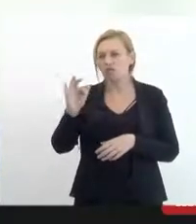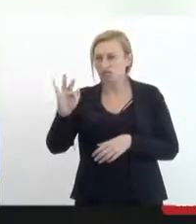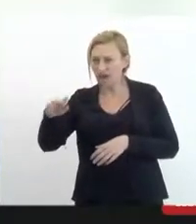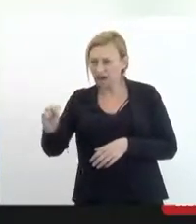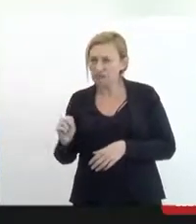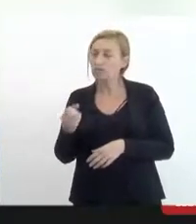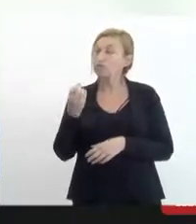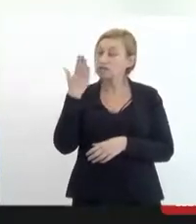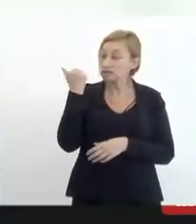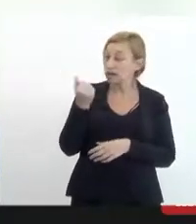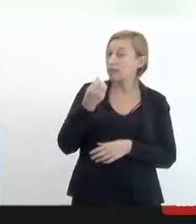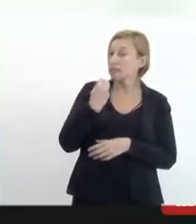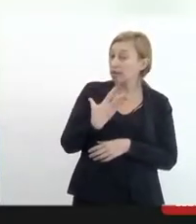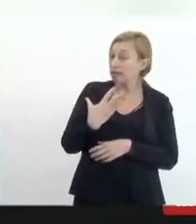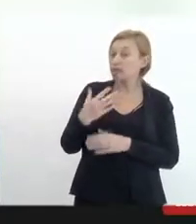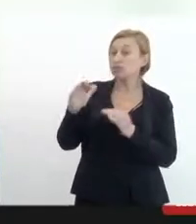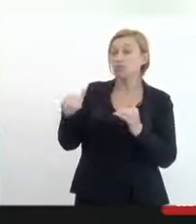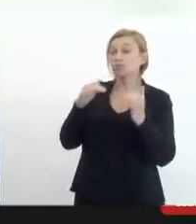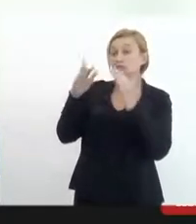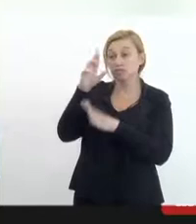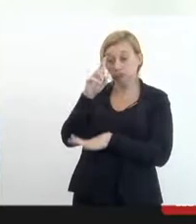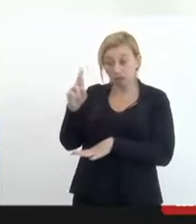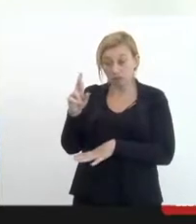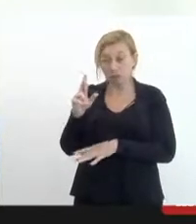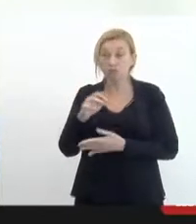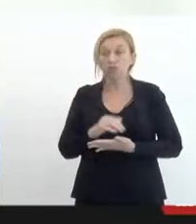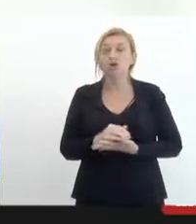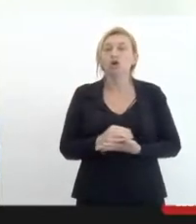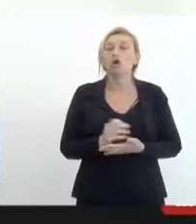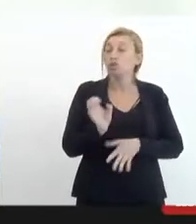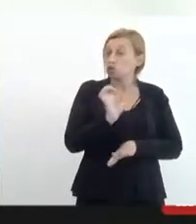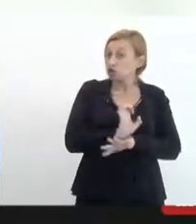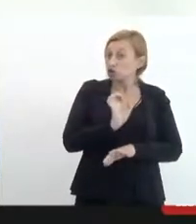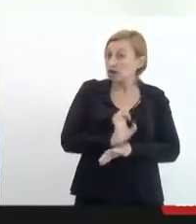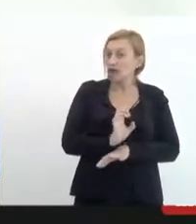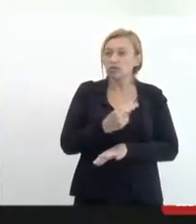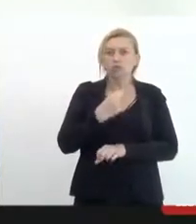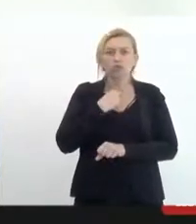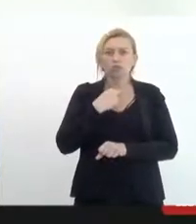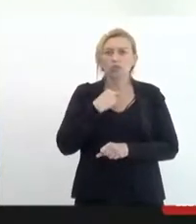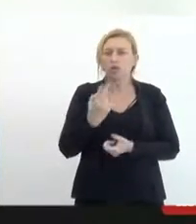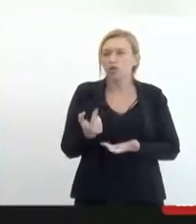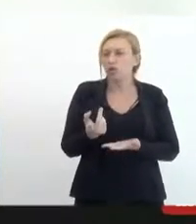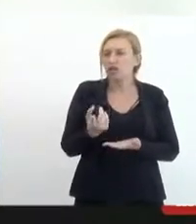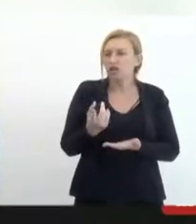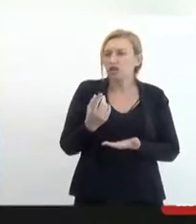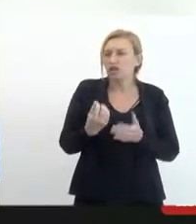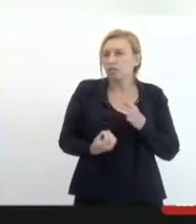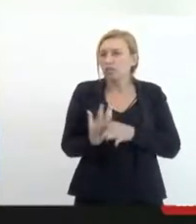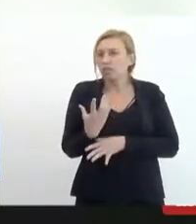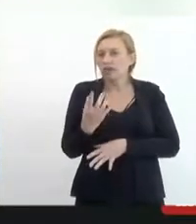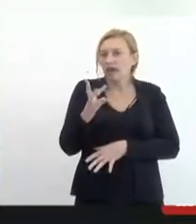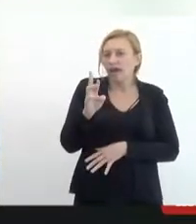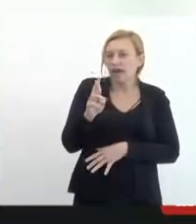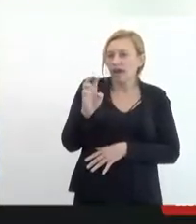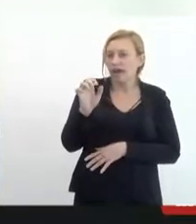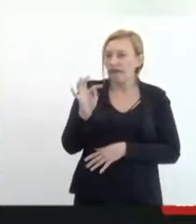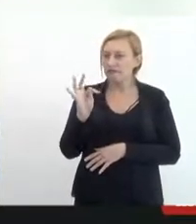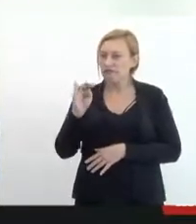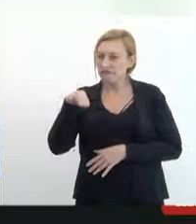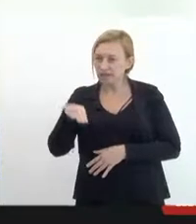sabe bem Vossa Senhoria, o Estado não pode promover Refis, né,